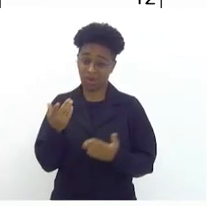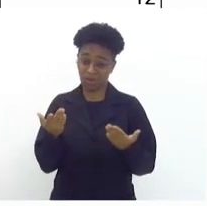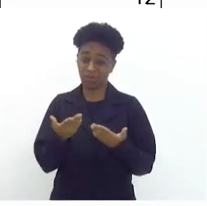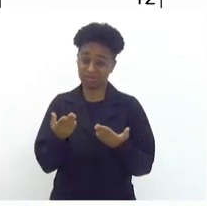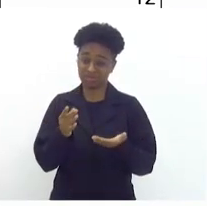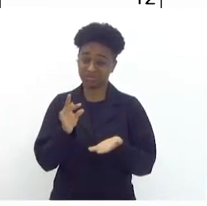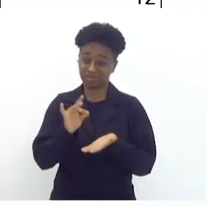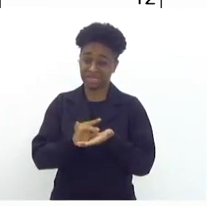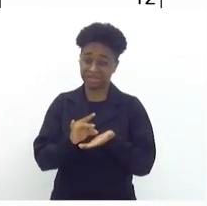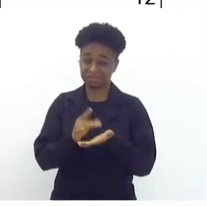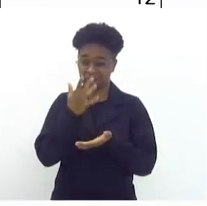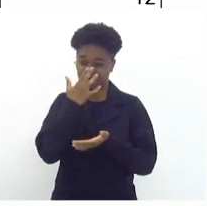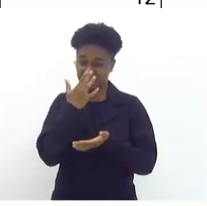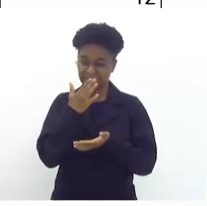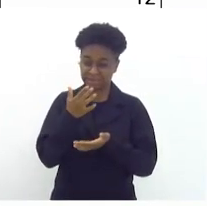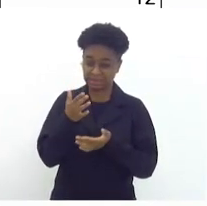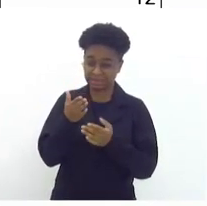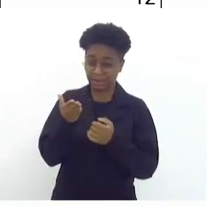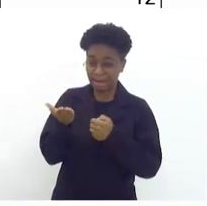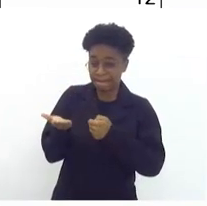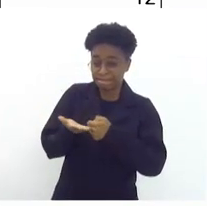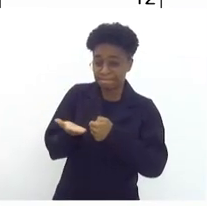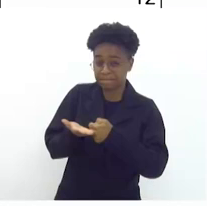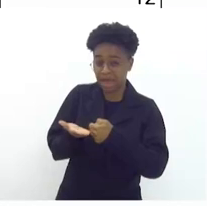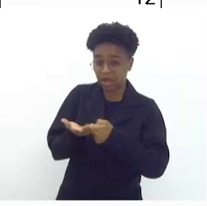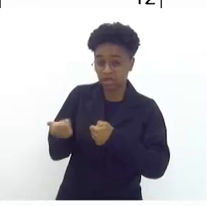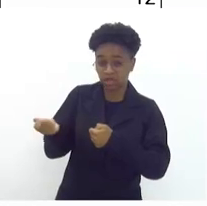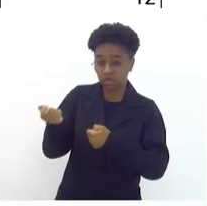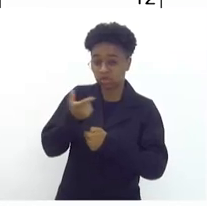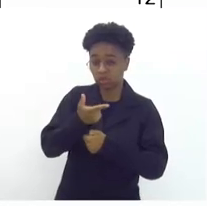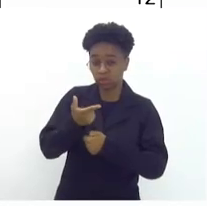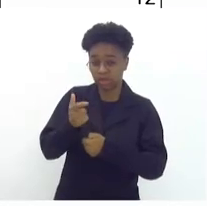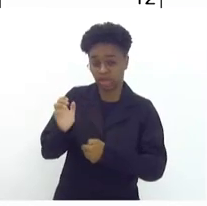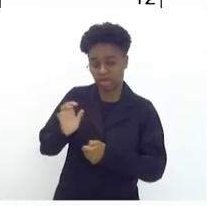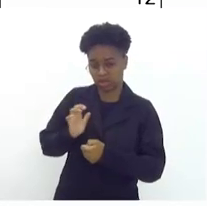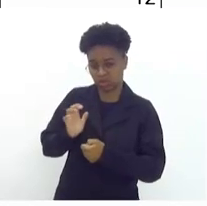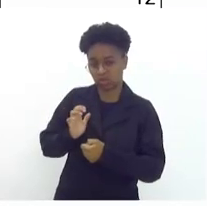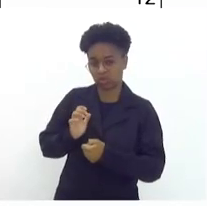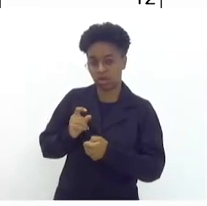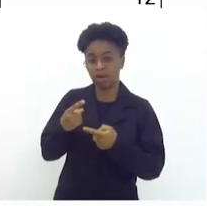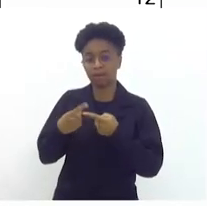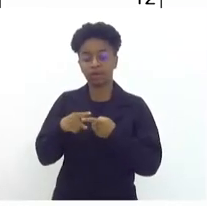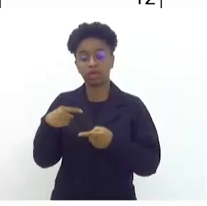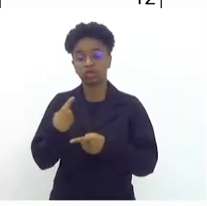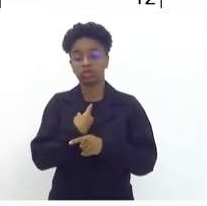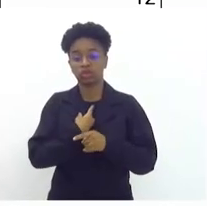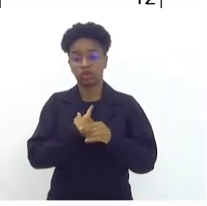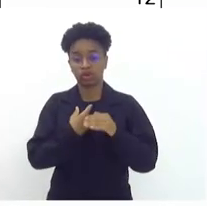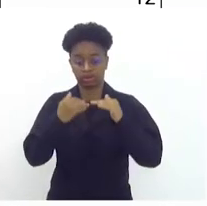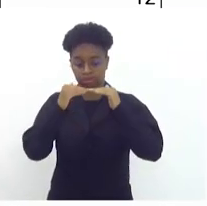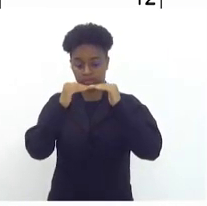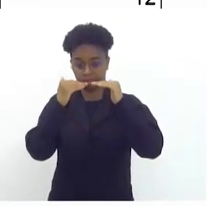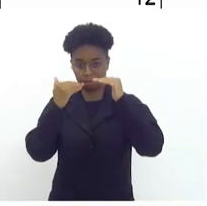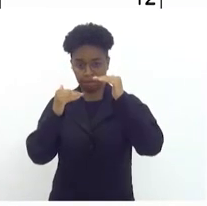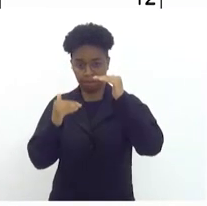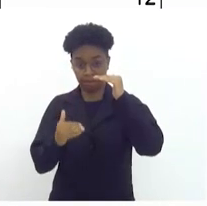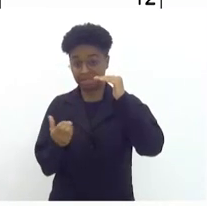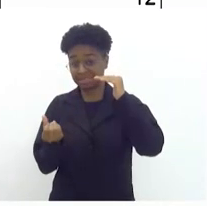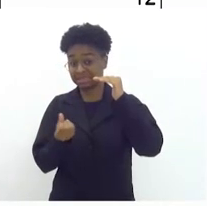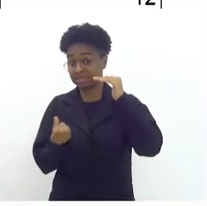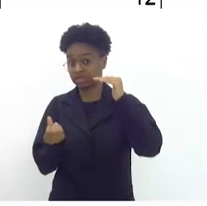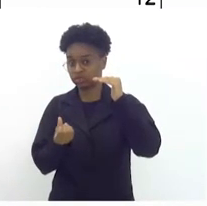remediado Deputado André Correia do quê para estado do Risco Rico nós estamos na sexta posição em termos de Pipe per capita